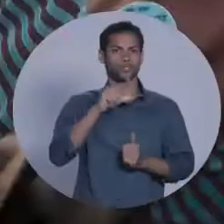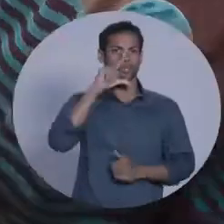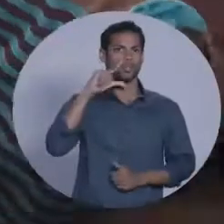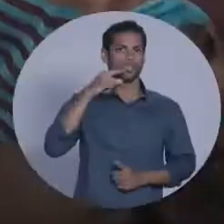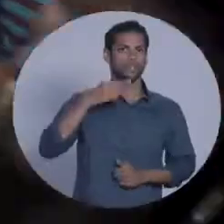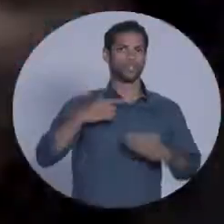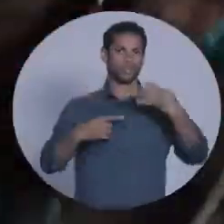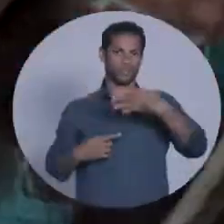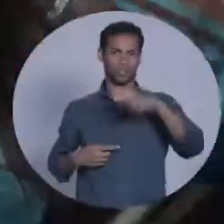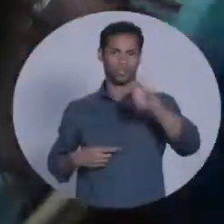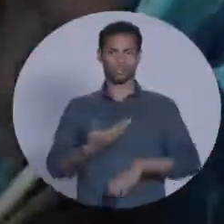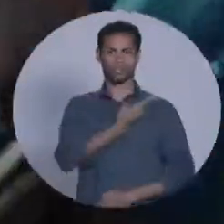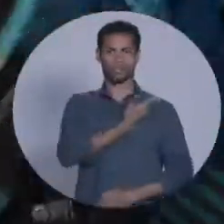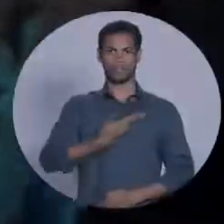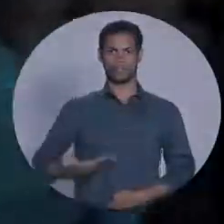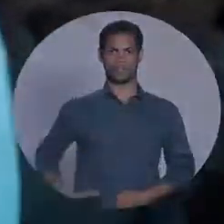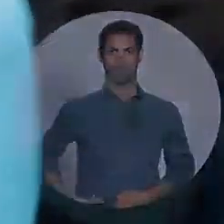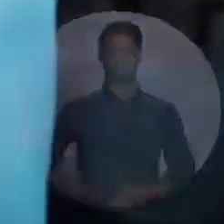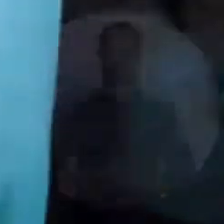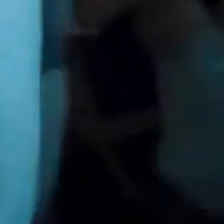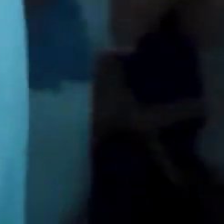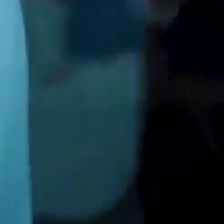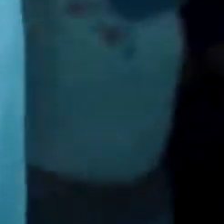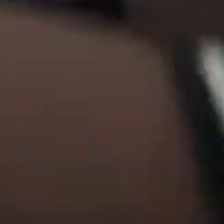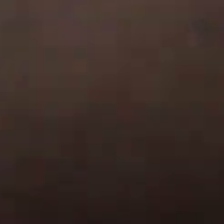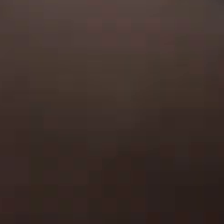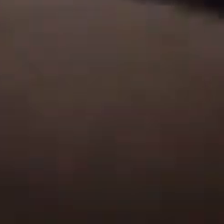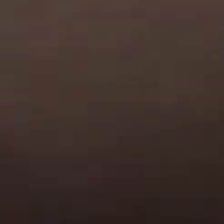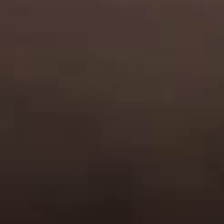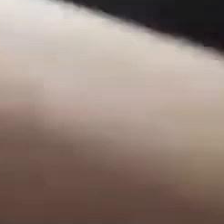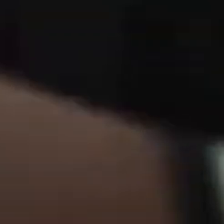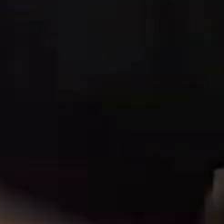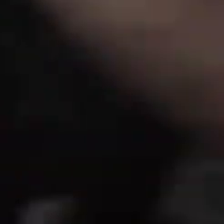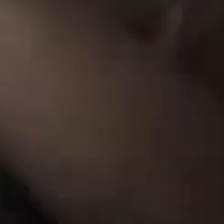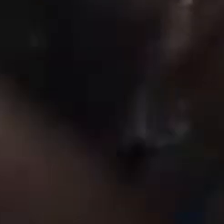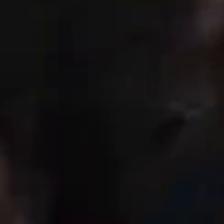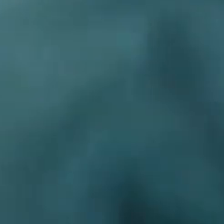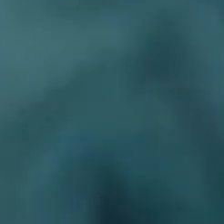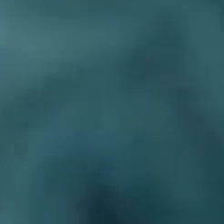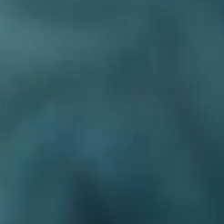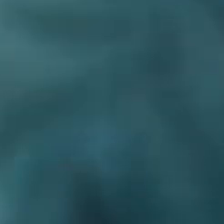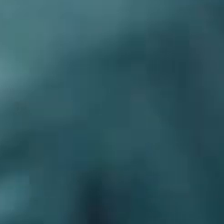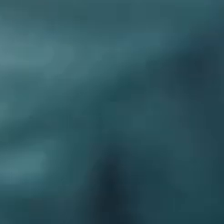45, governador. Preparado, competente é meu governador.